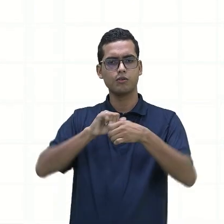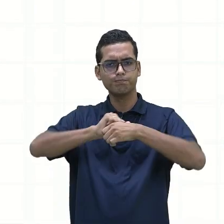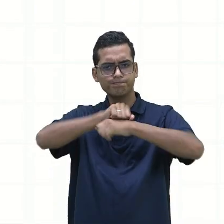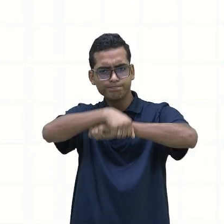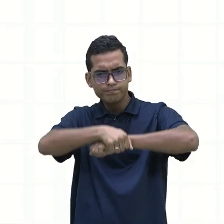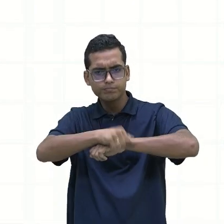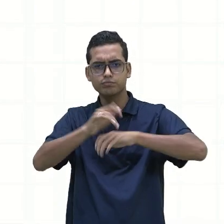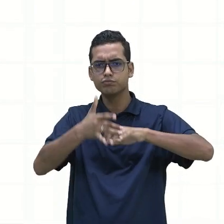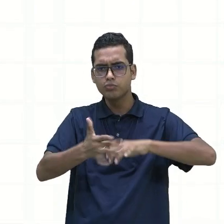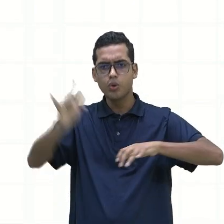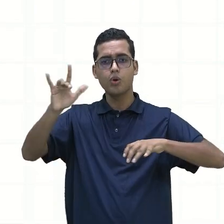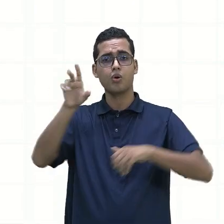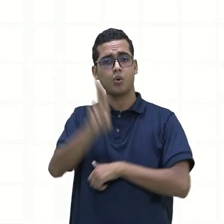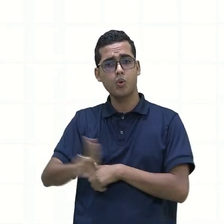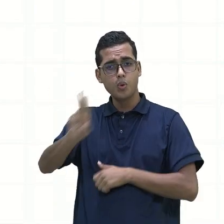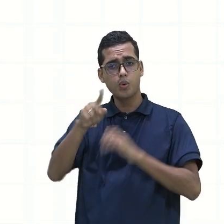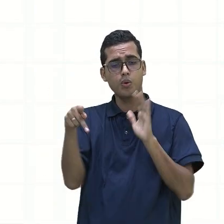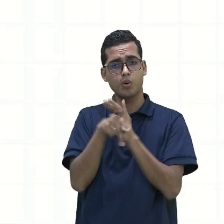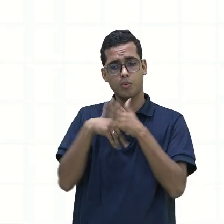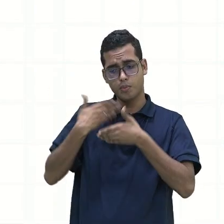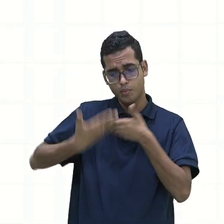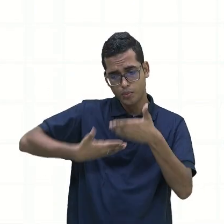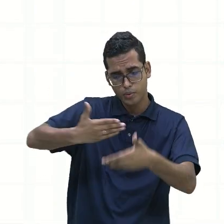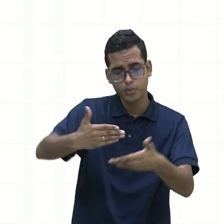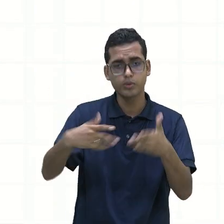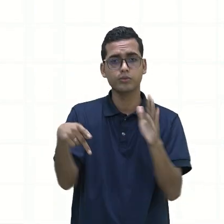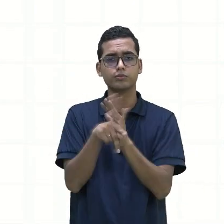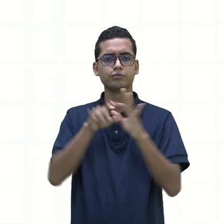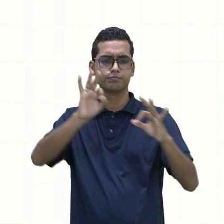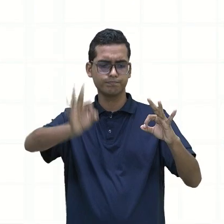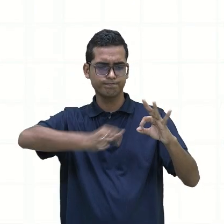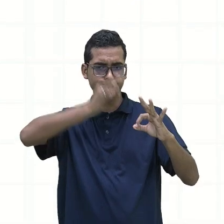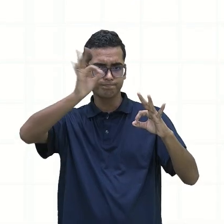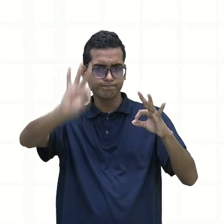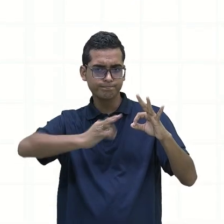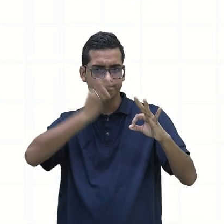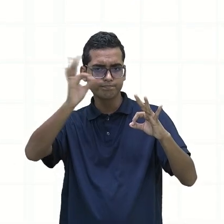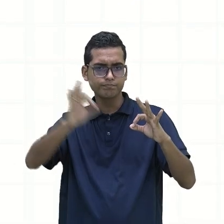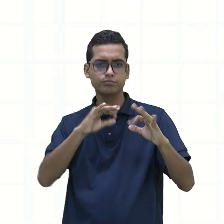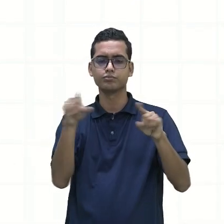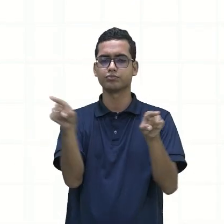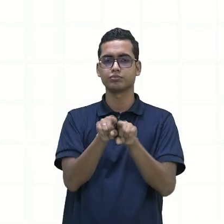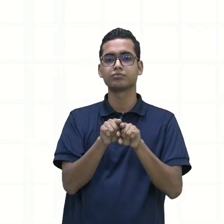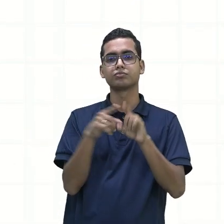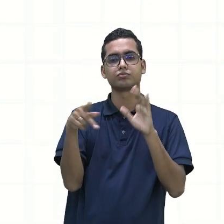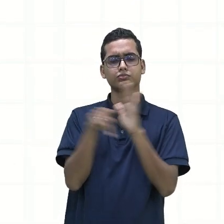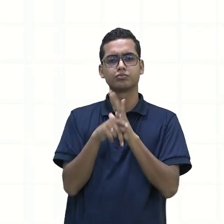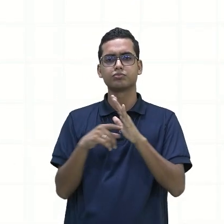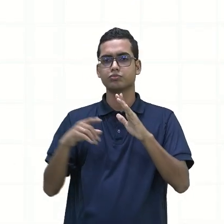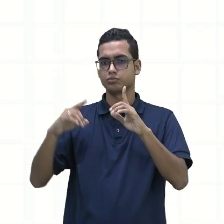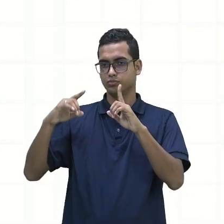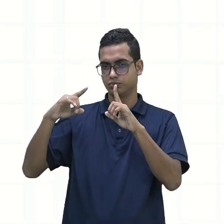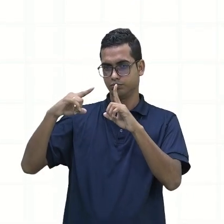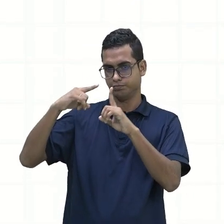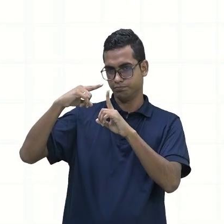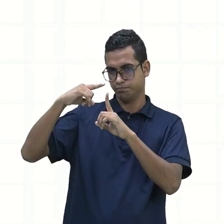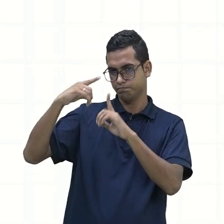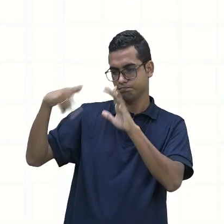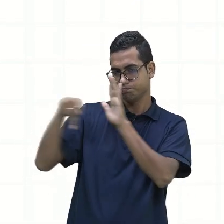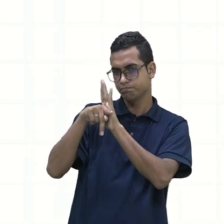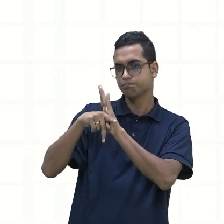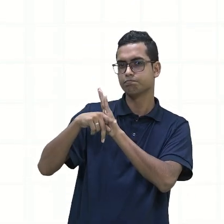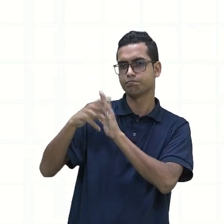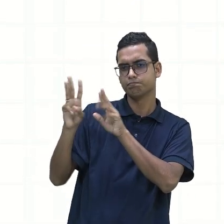fazer artesanato. E também, no artesanato indígena, fibras de arumã, por